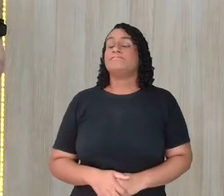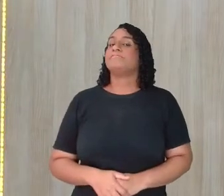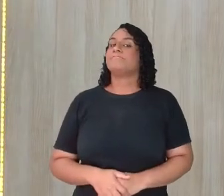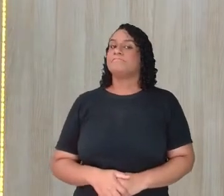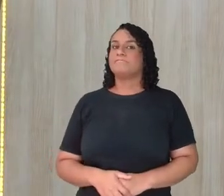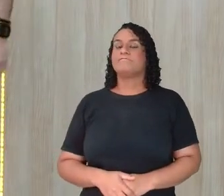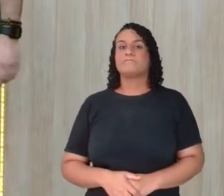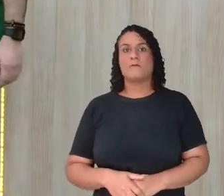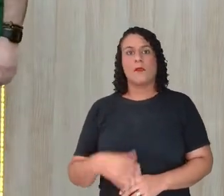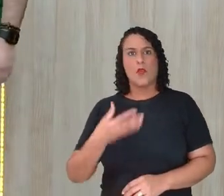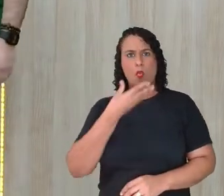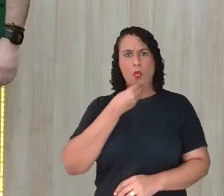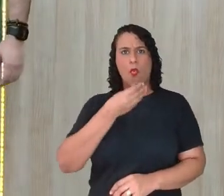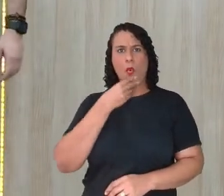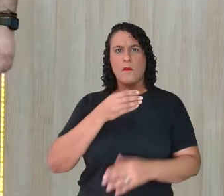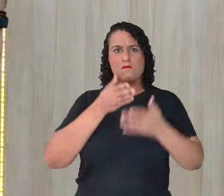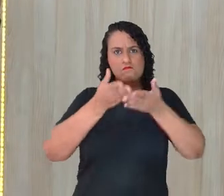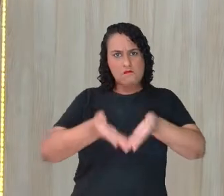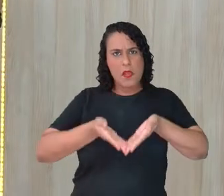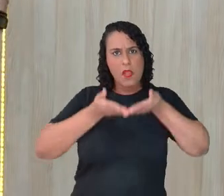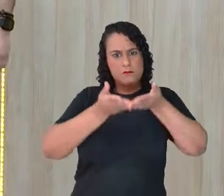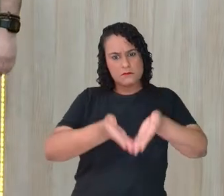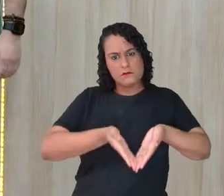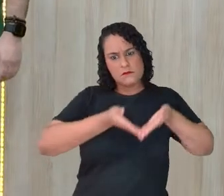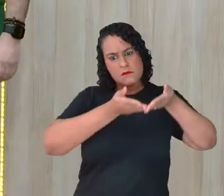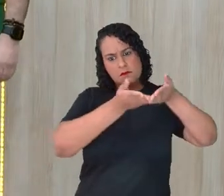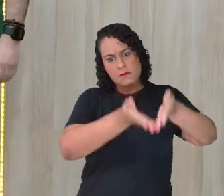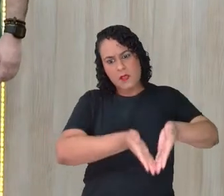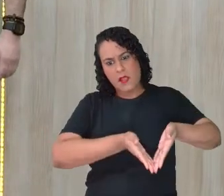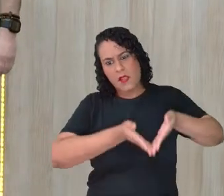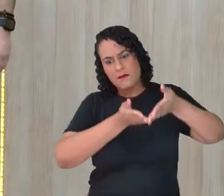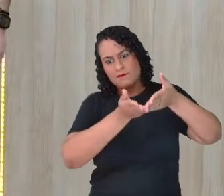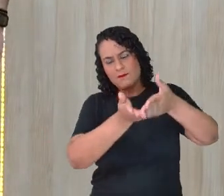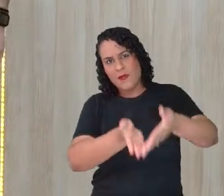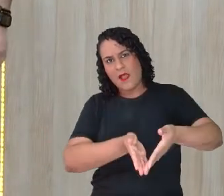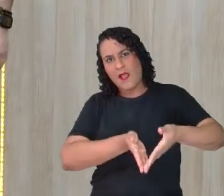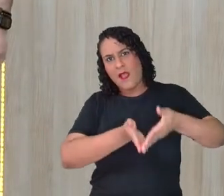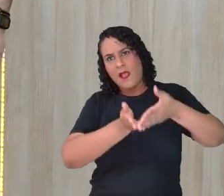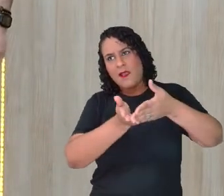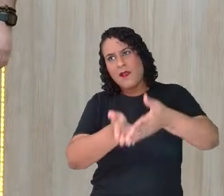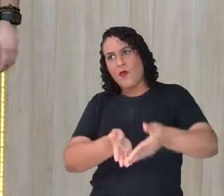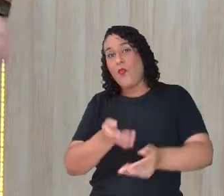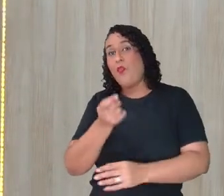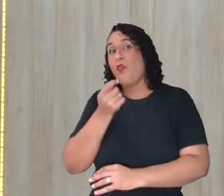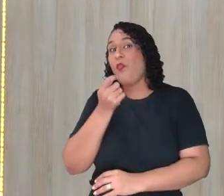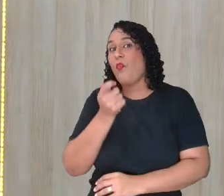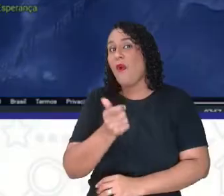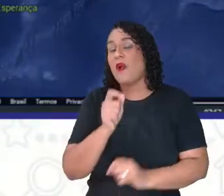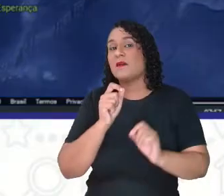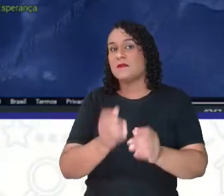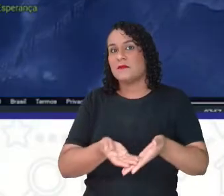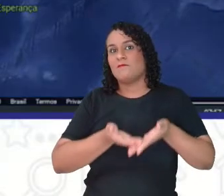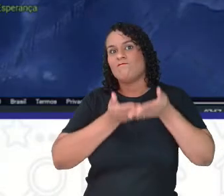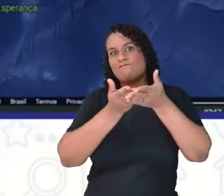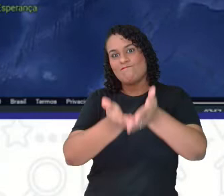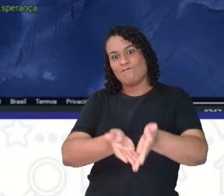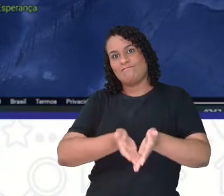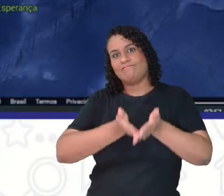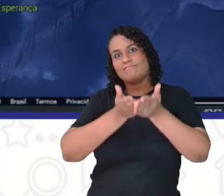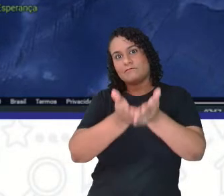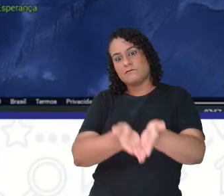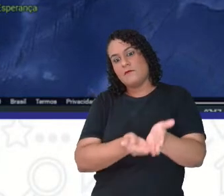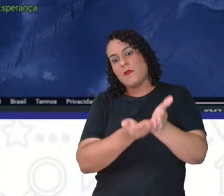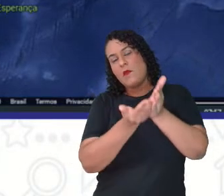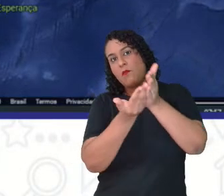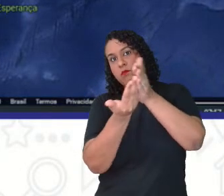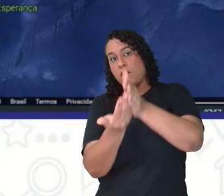Dias vai dobrar isso aqui. Quando ele está para dobrar aqui, ele quase que, a frota dele, né,